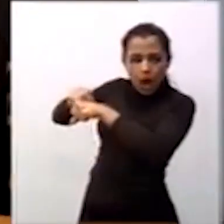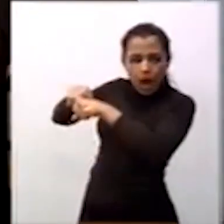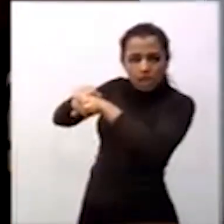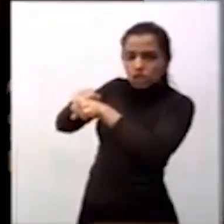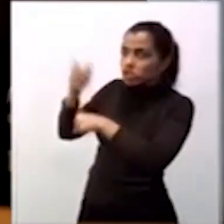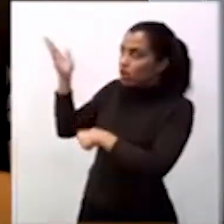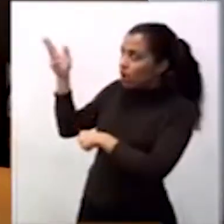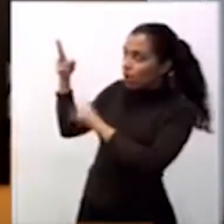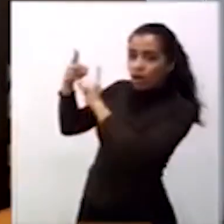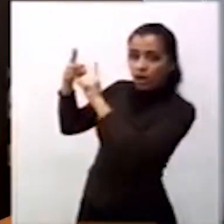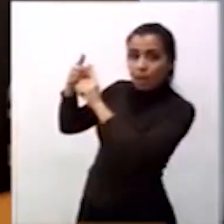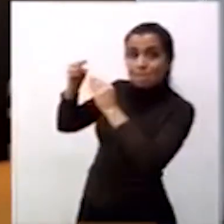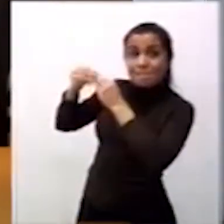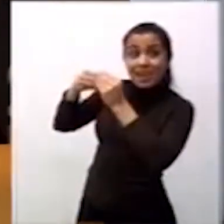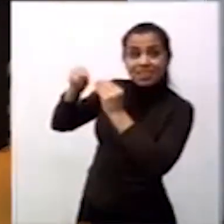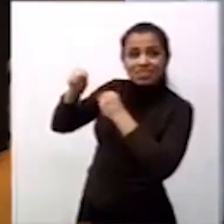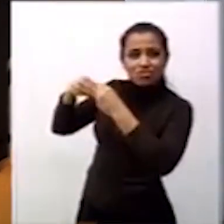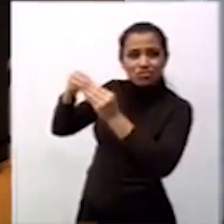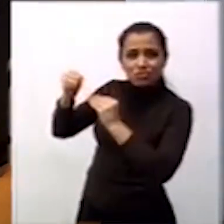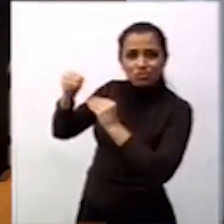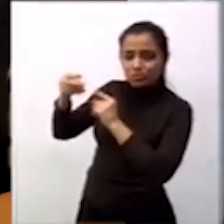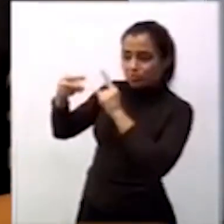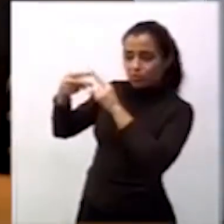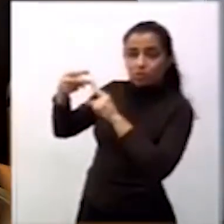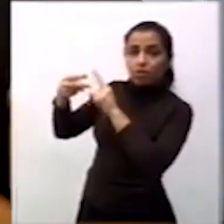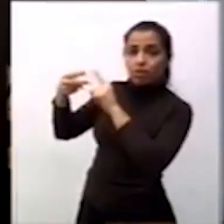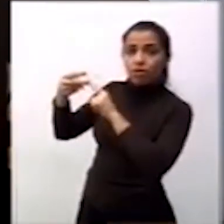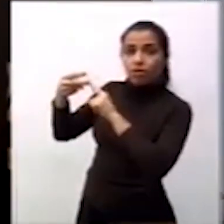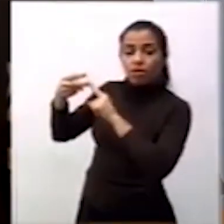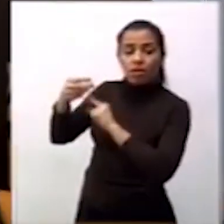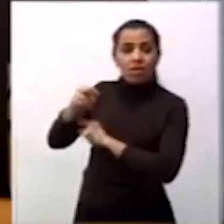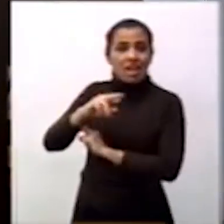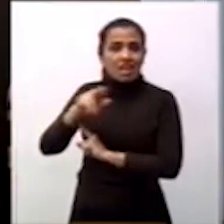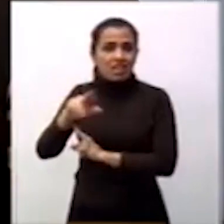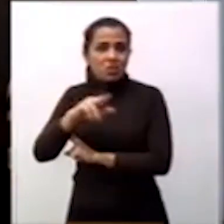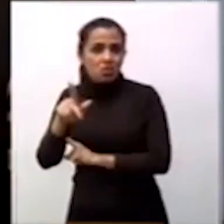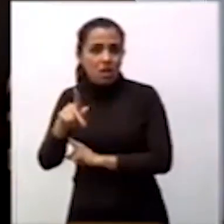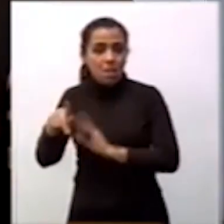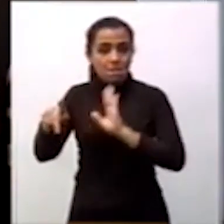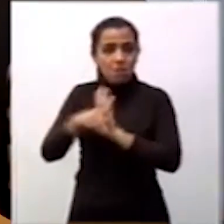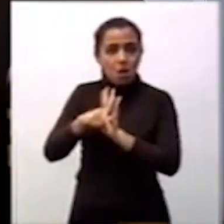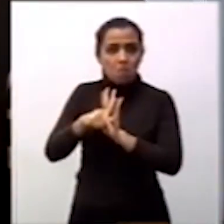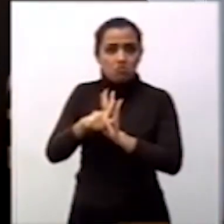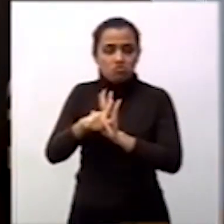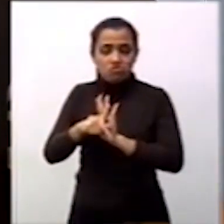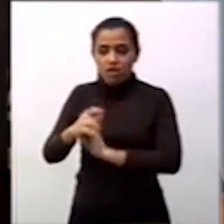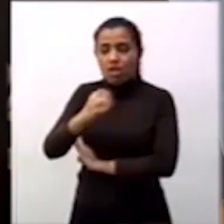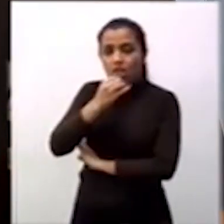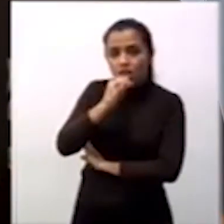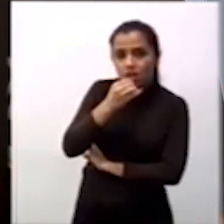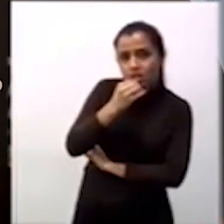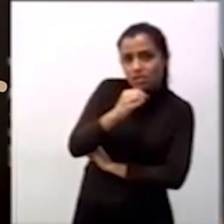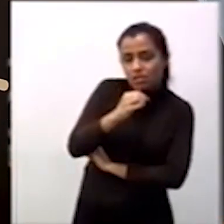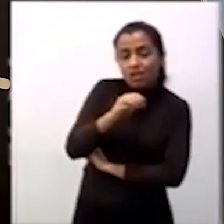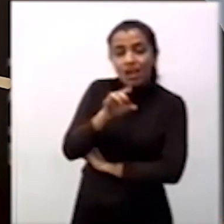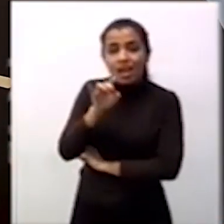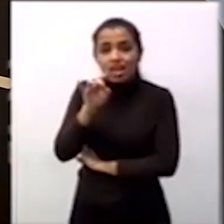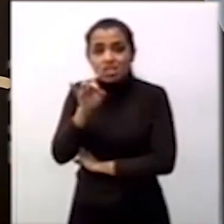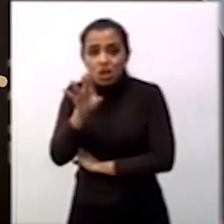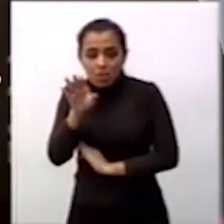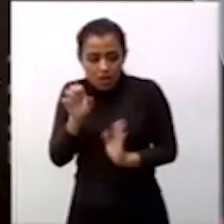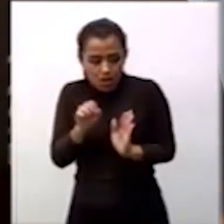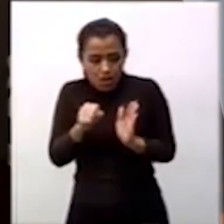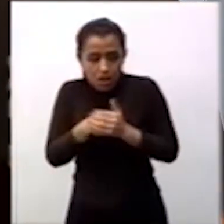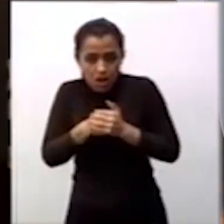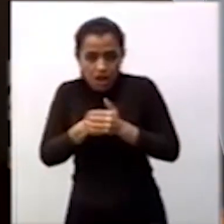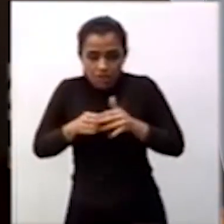são materiais não condutores ou isolantes elétricos, que servem exatamente para isolar